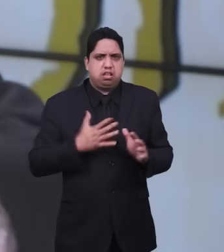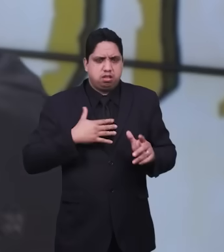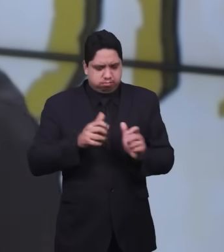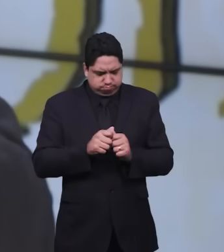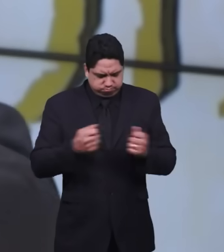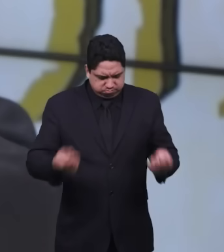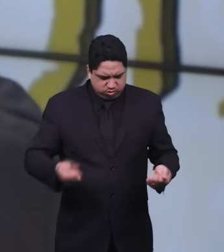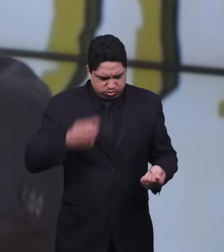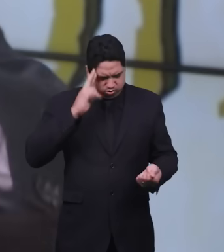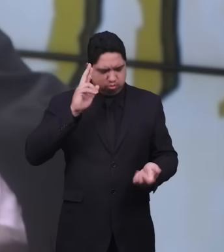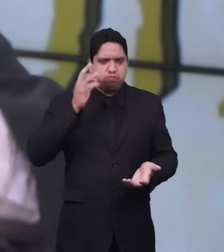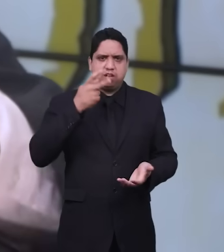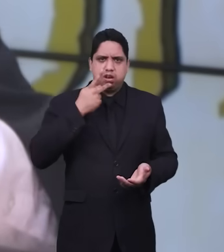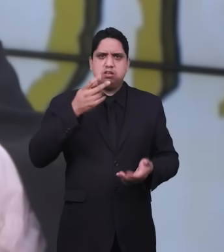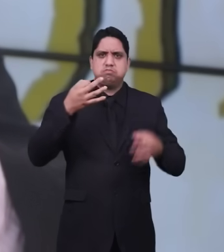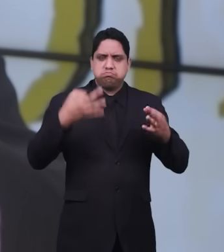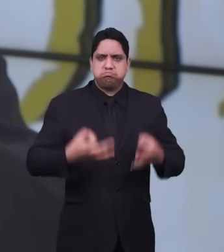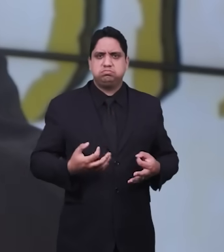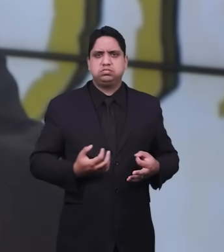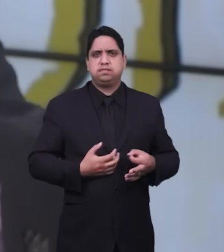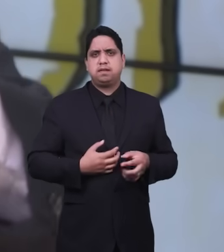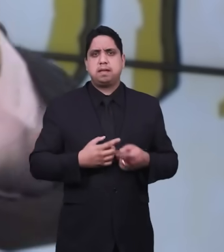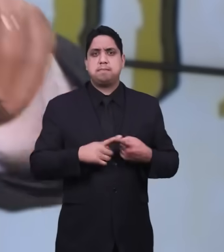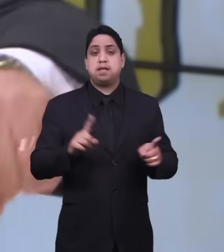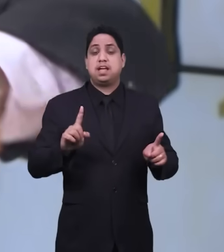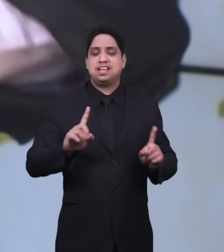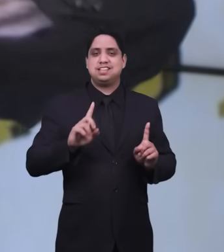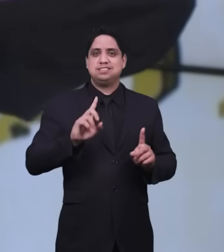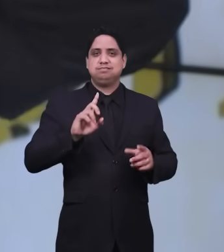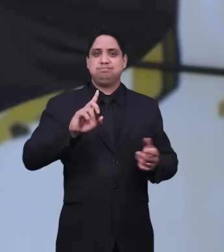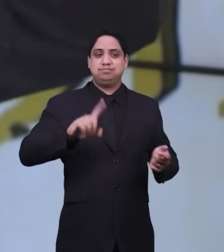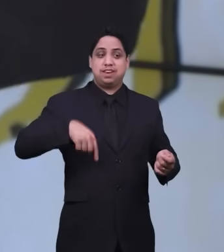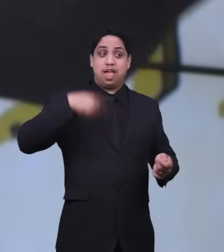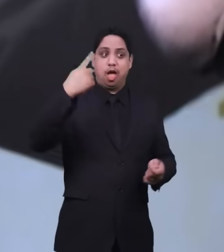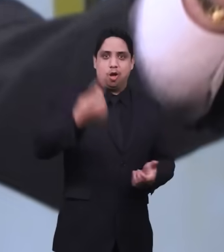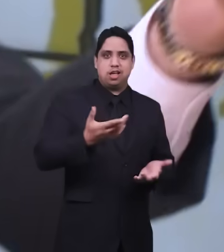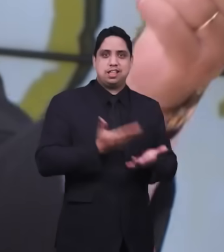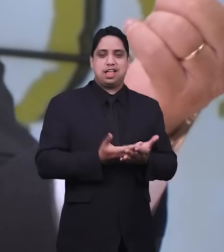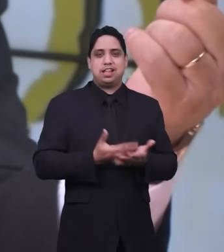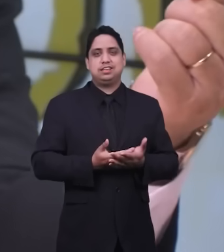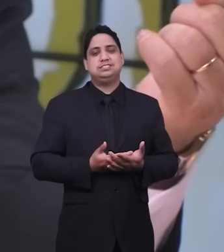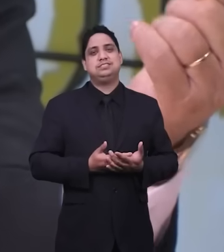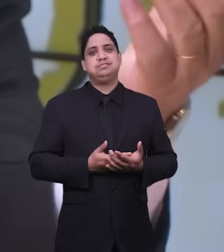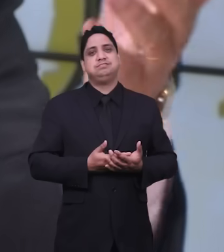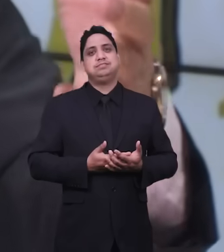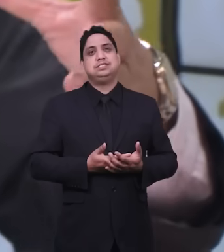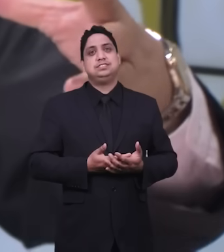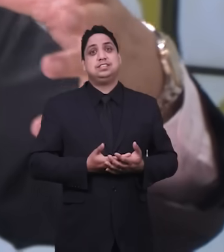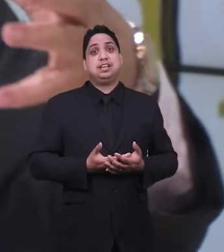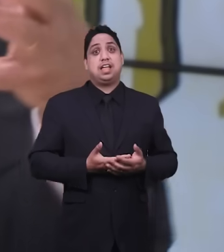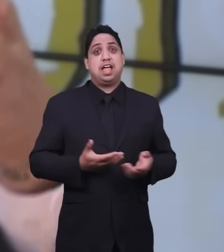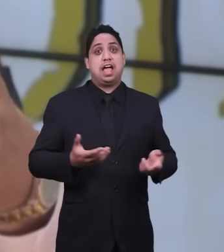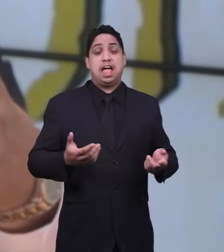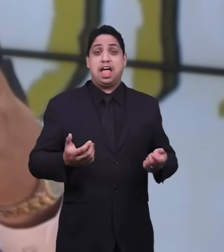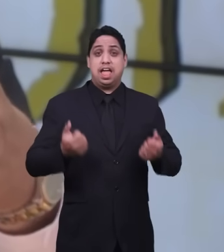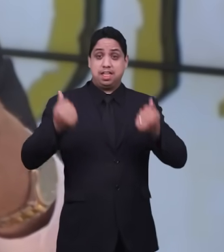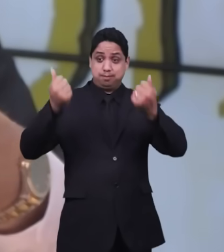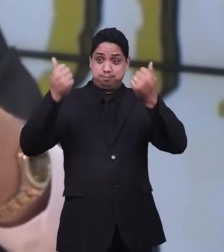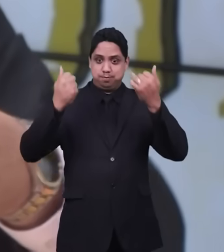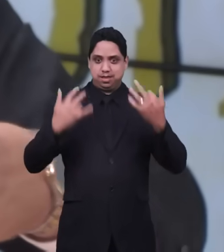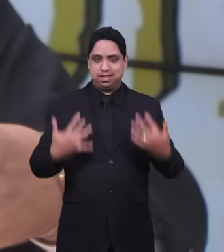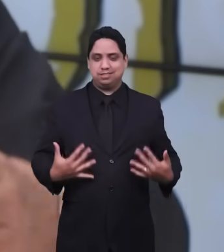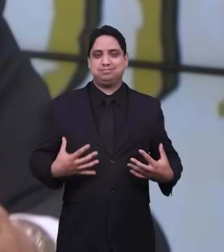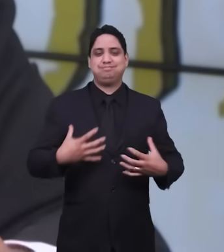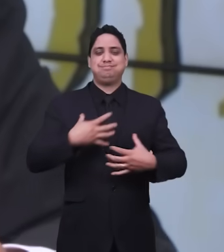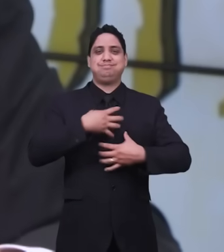abri a palavra, o senhor confirmou, tal, tudo bem. Mas quando teve a próxima aula, aí que veio a bênção do Senhor, né?